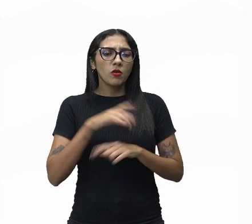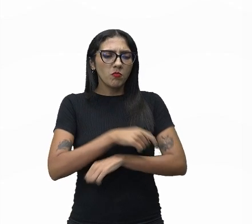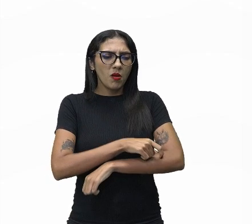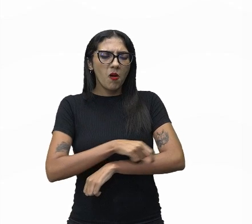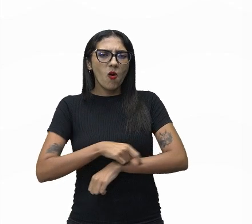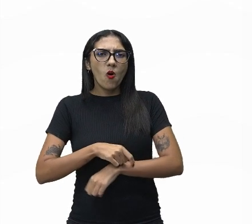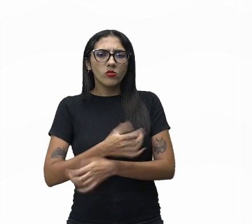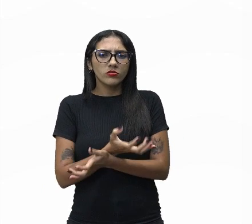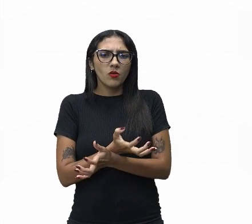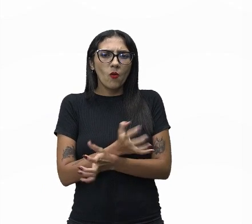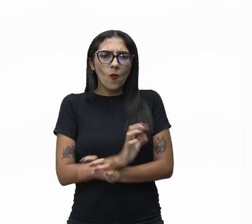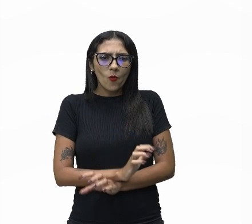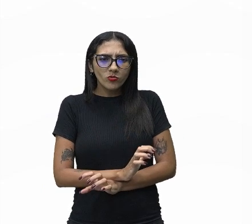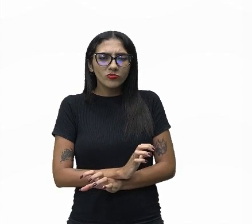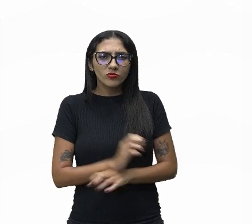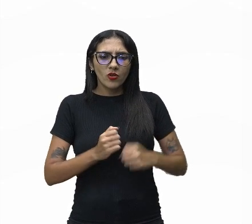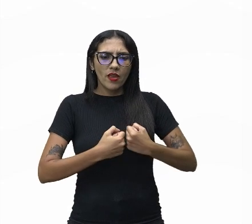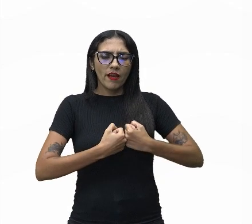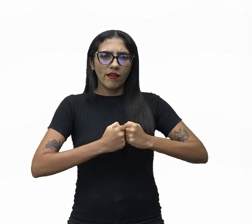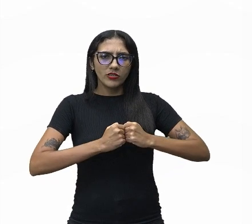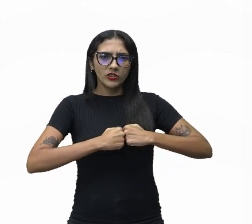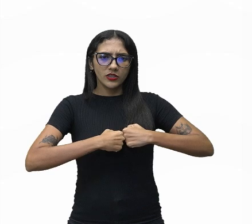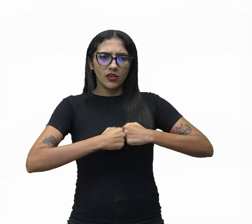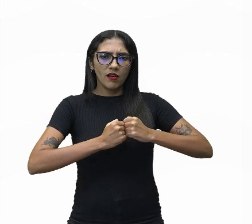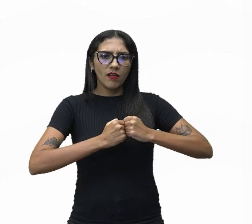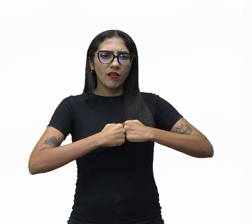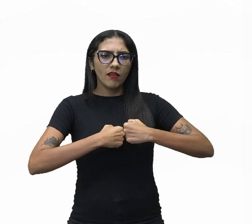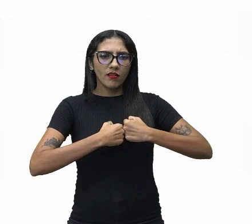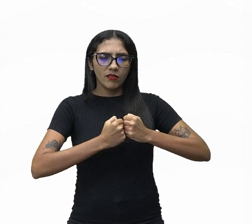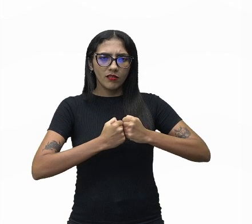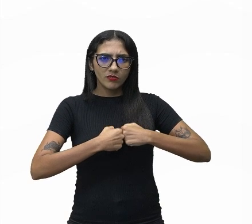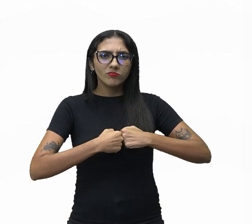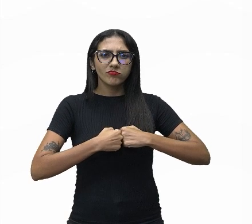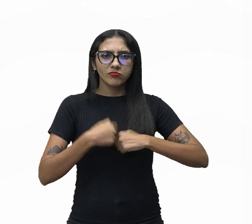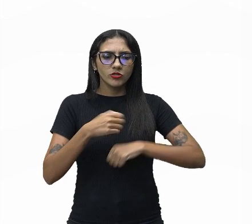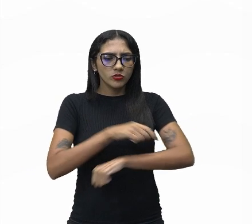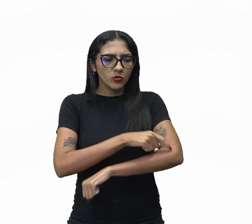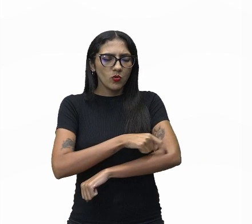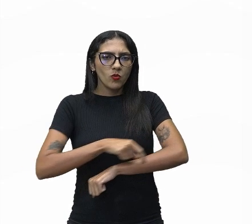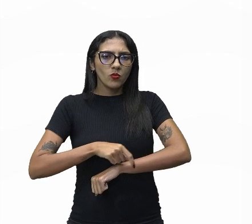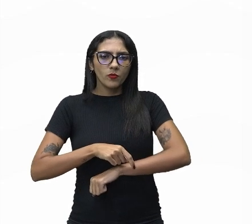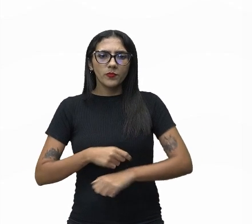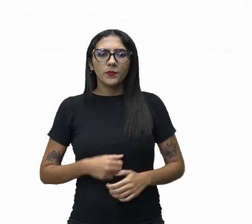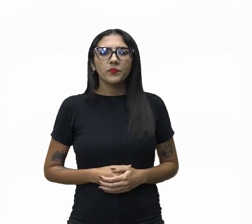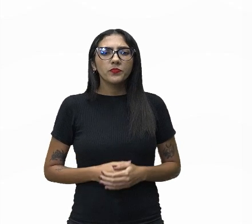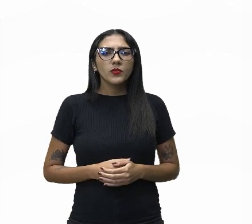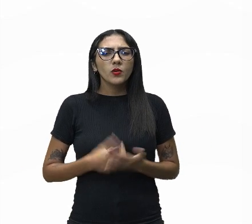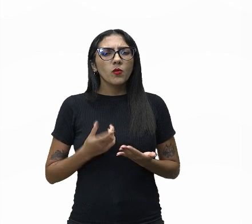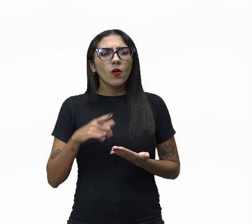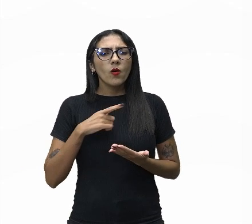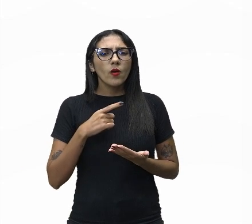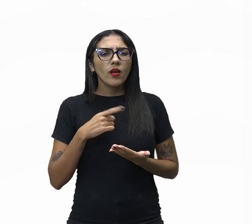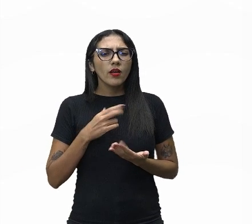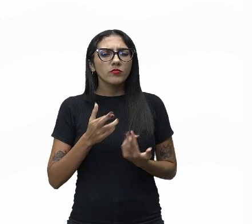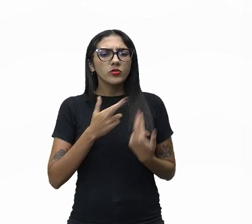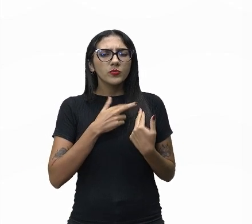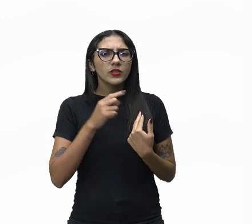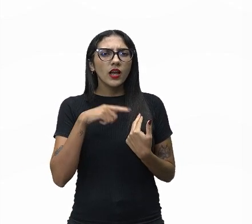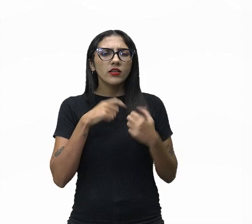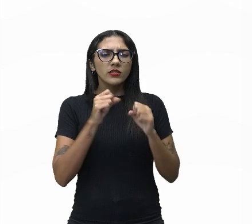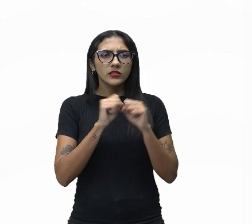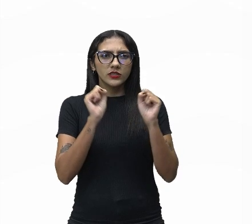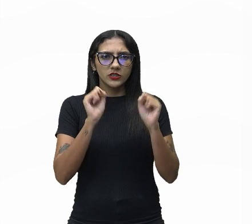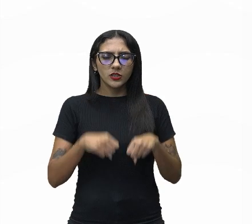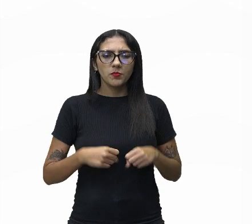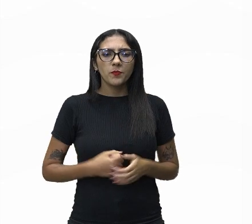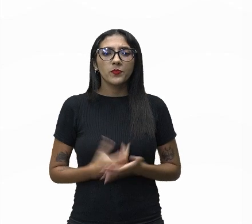né? Ossos e cartilagens, além dos ligamentos e tendões. Qual é a responsabilidade ali do sistema esquelético?